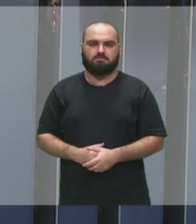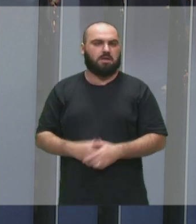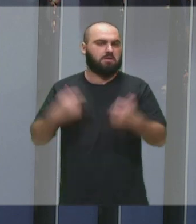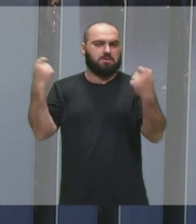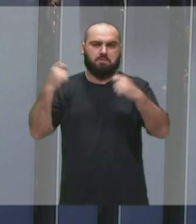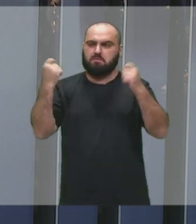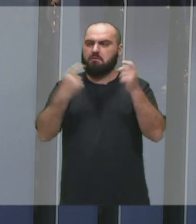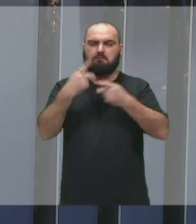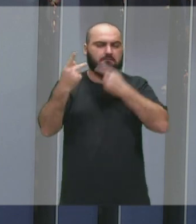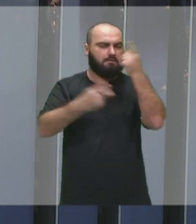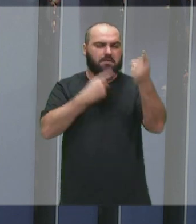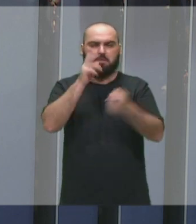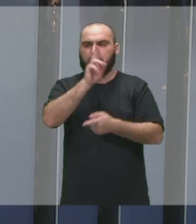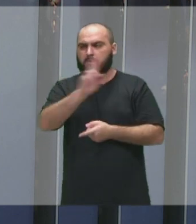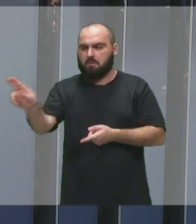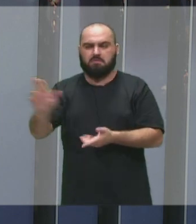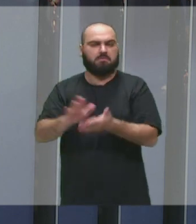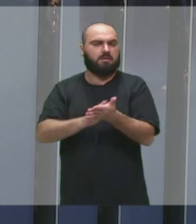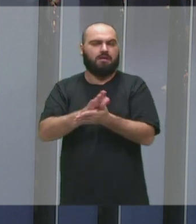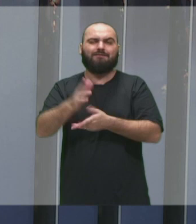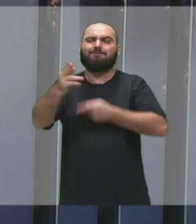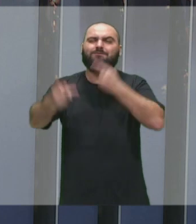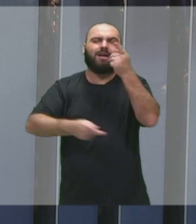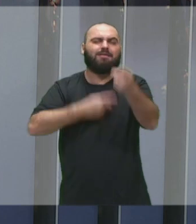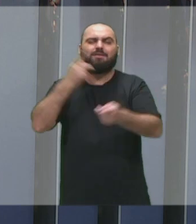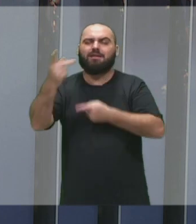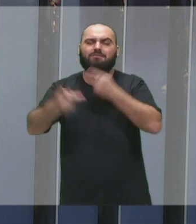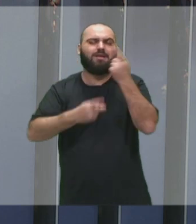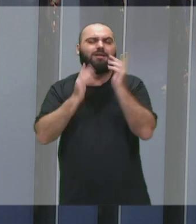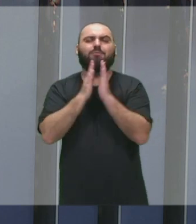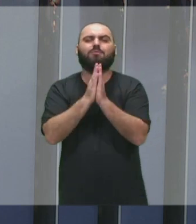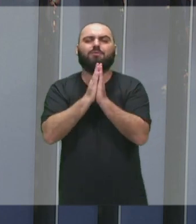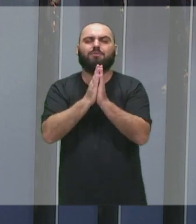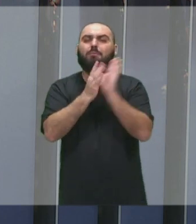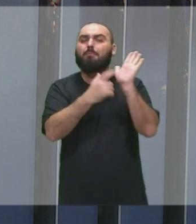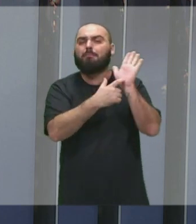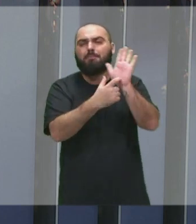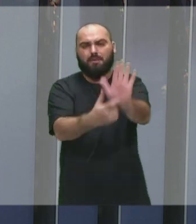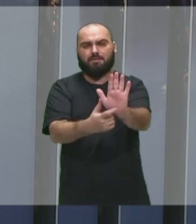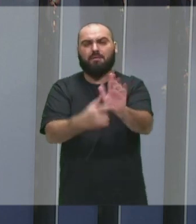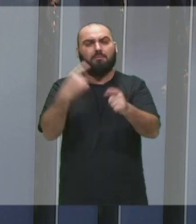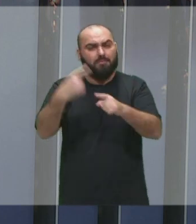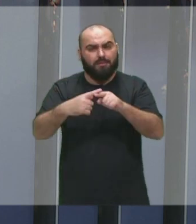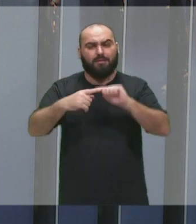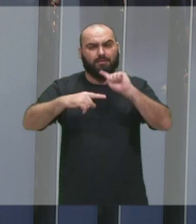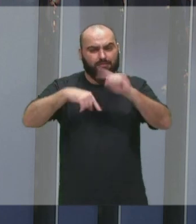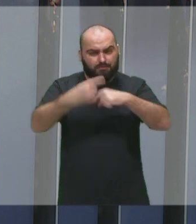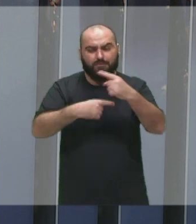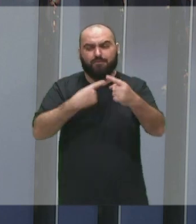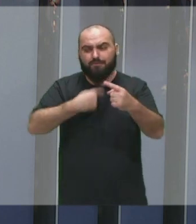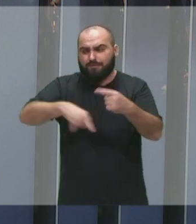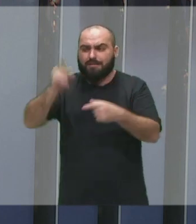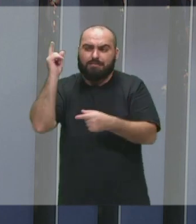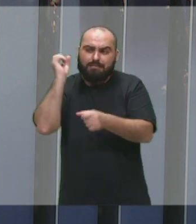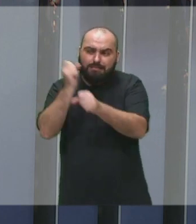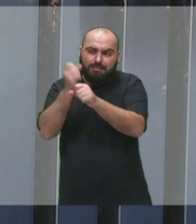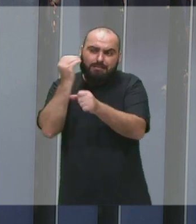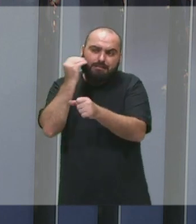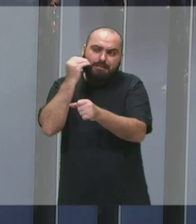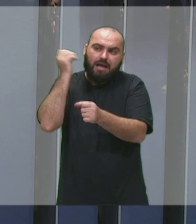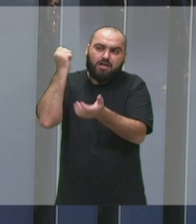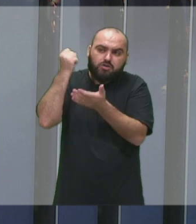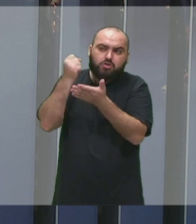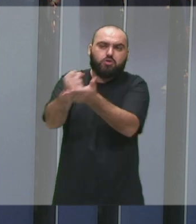se identificar, fale, exponha, porque depois você pode procurar ajuda, procurar